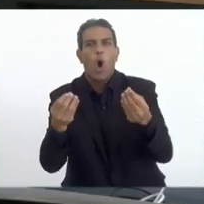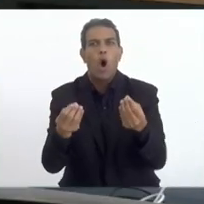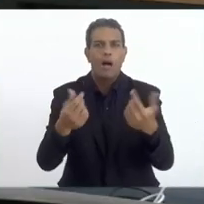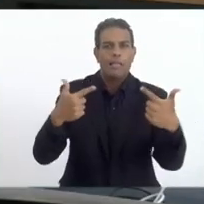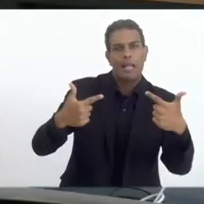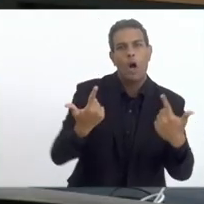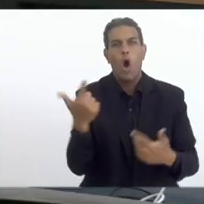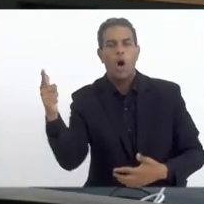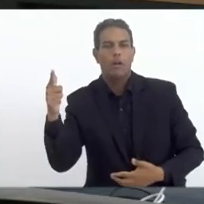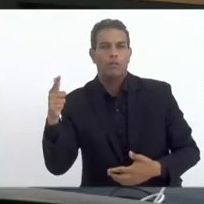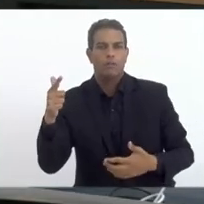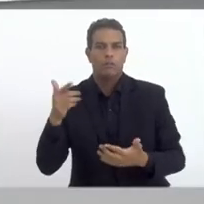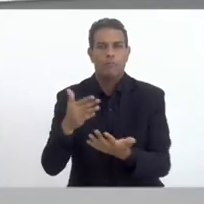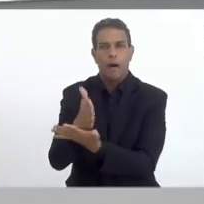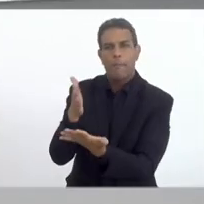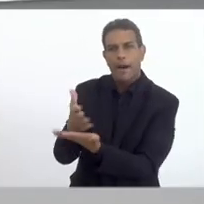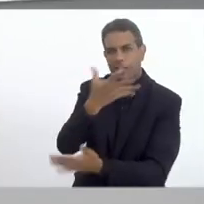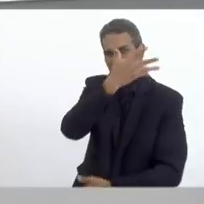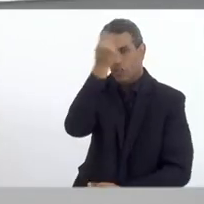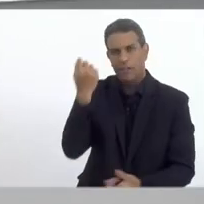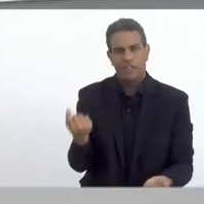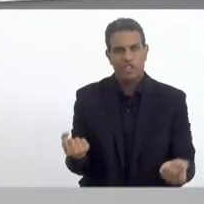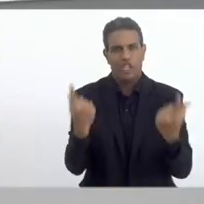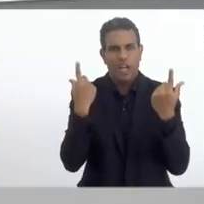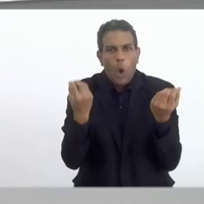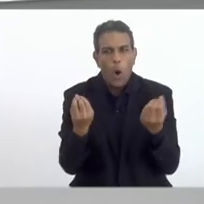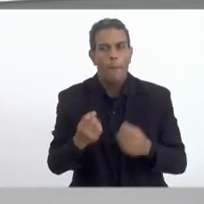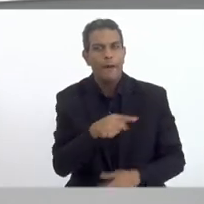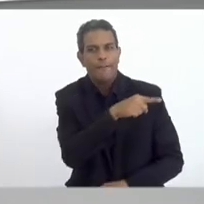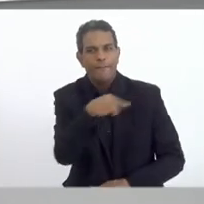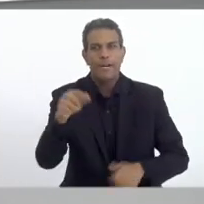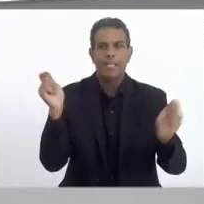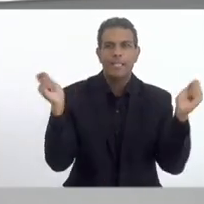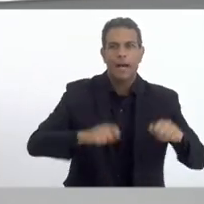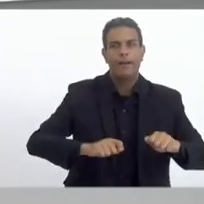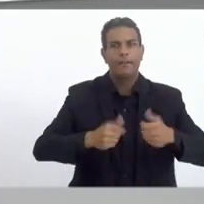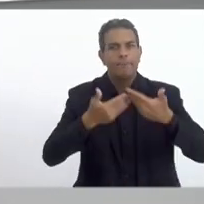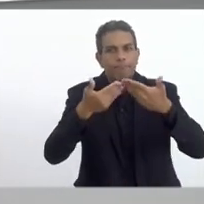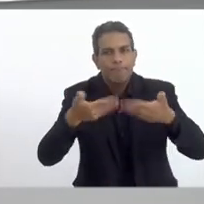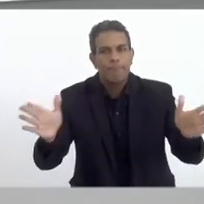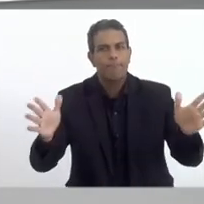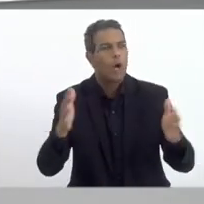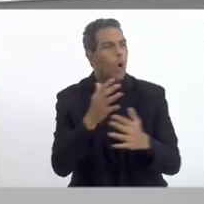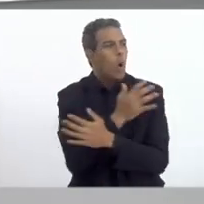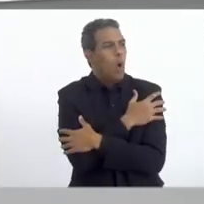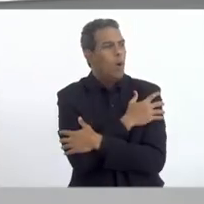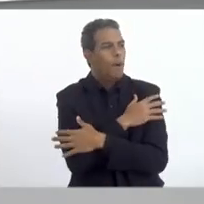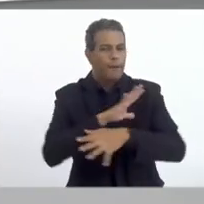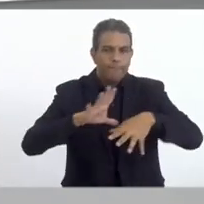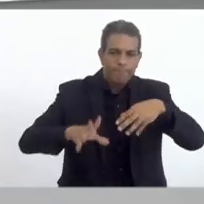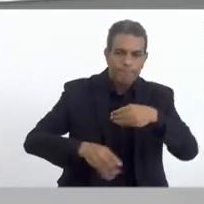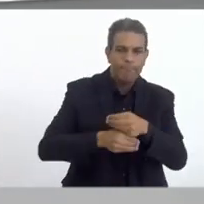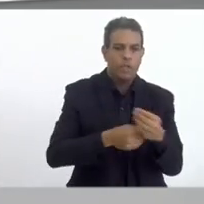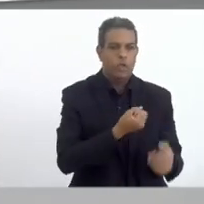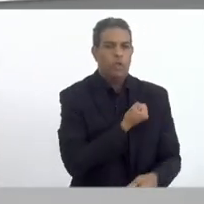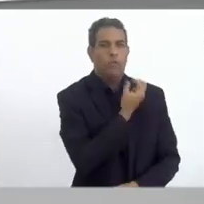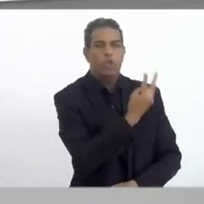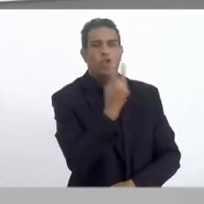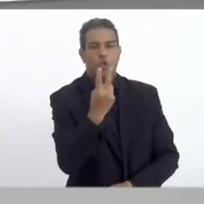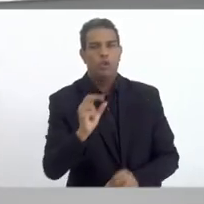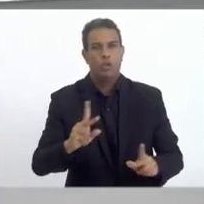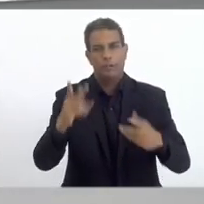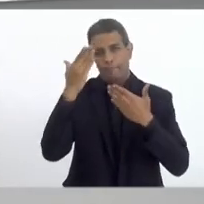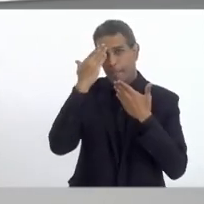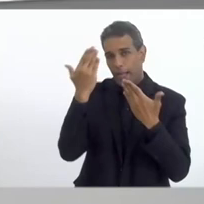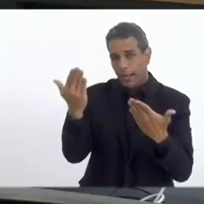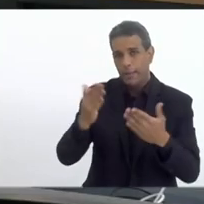trabalhar ali, vou para outro lugar. Esquisito, né? Então, gostaria que as pessoas pudessem avaliar com cuidado, né, essas emendas. Perfeito. Tá ok?